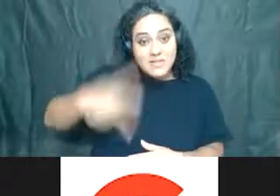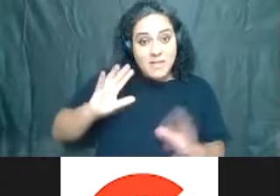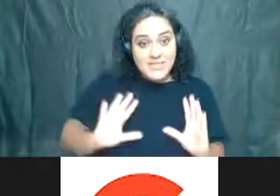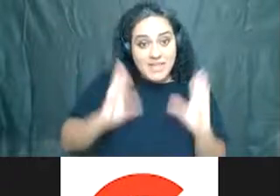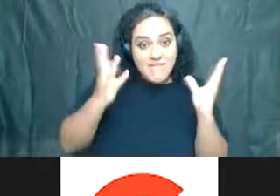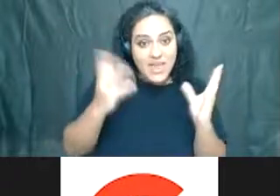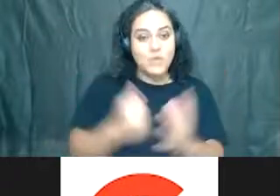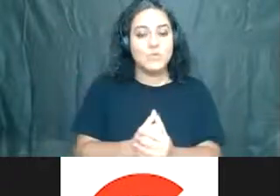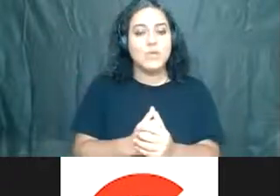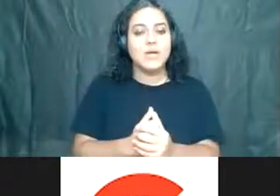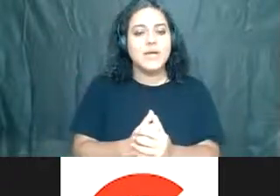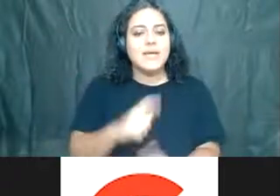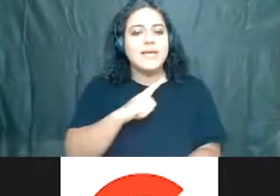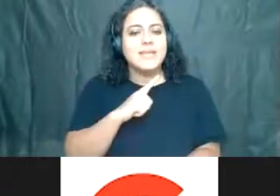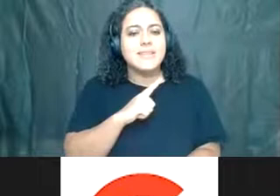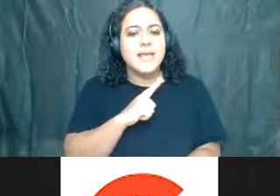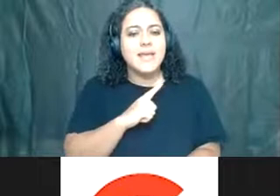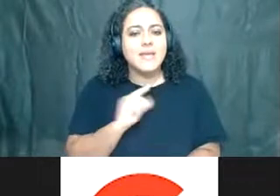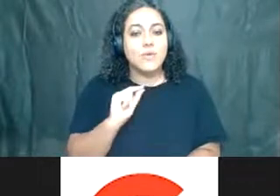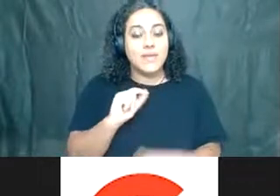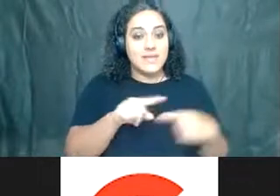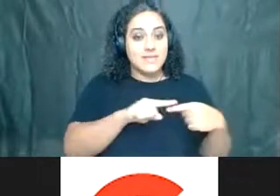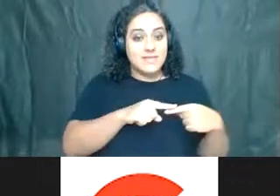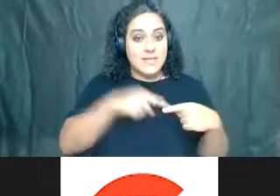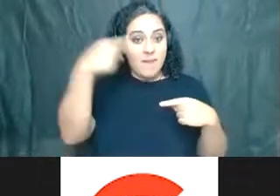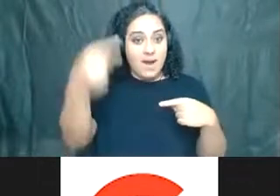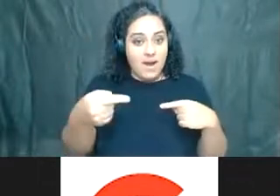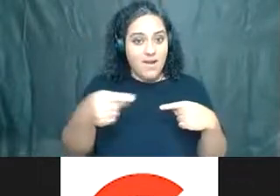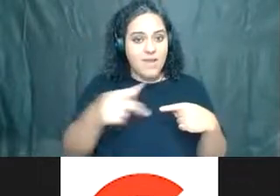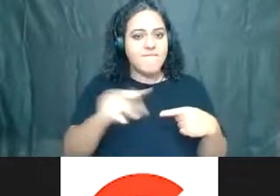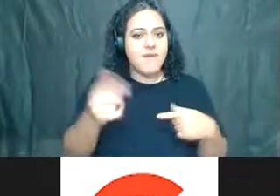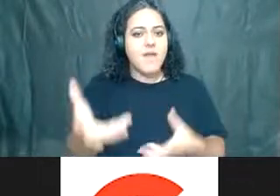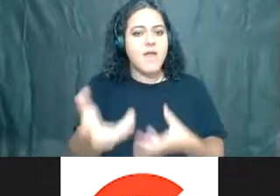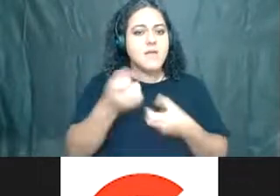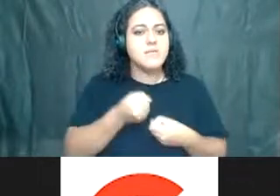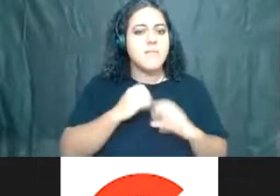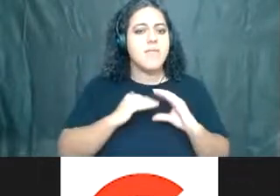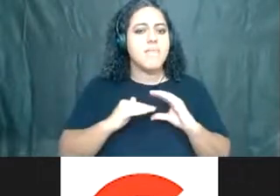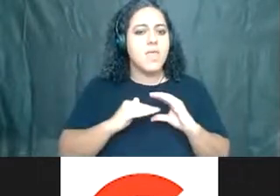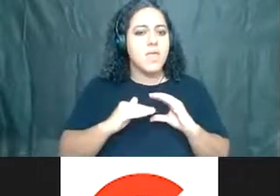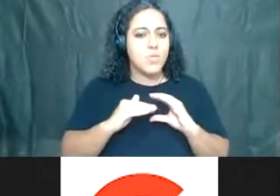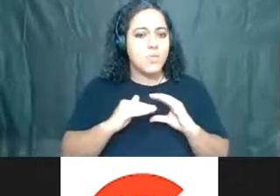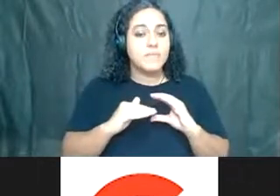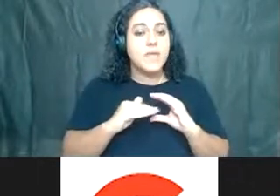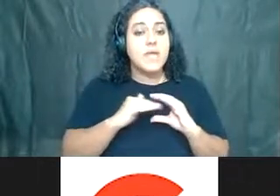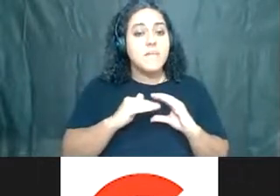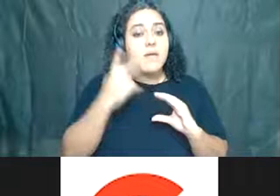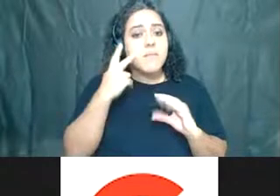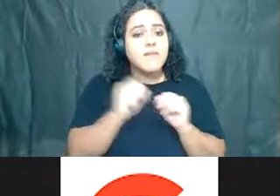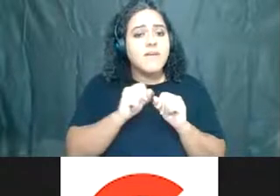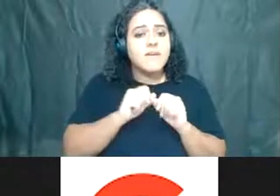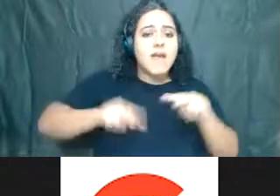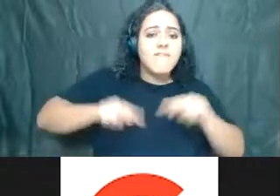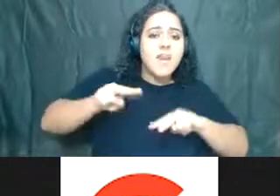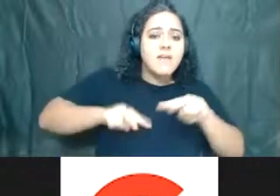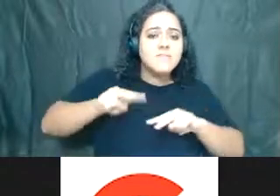que eles tenham, na semana que vem, vocês provavelmente vão receber um e-mail, que é para poder fazer a avaliação do